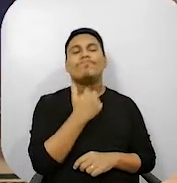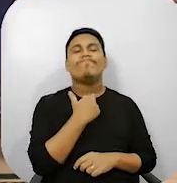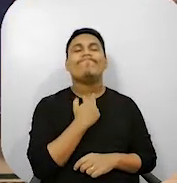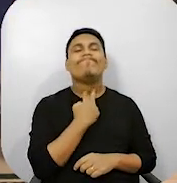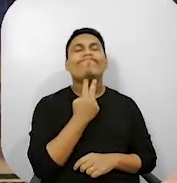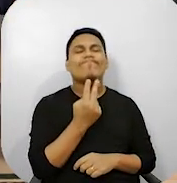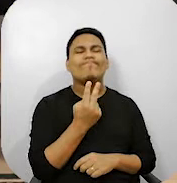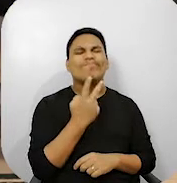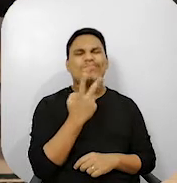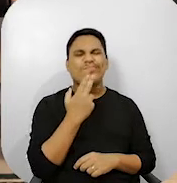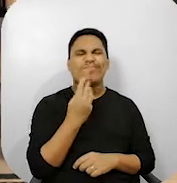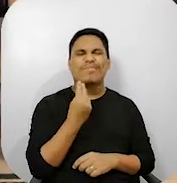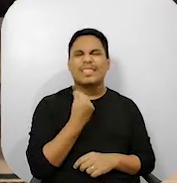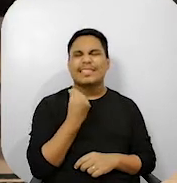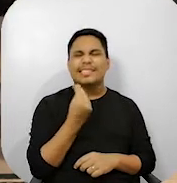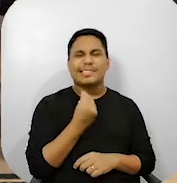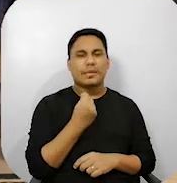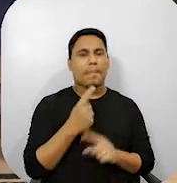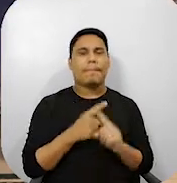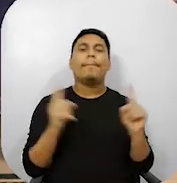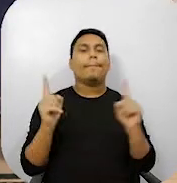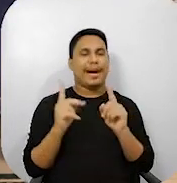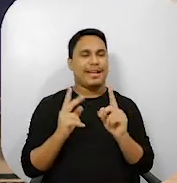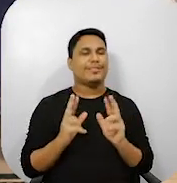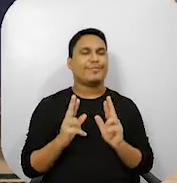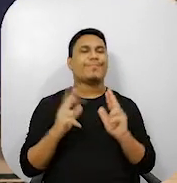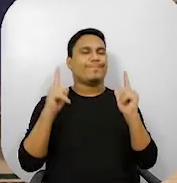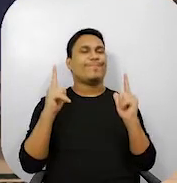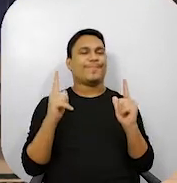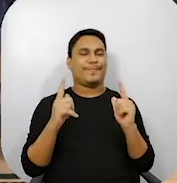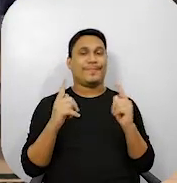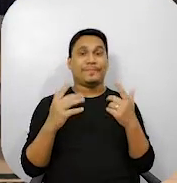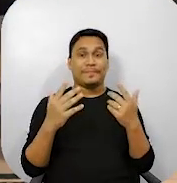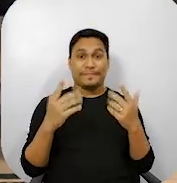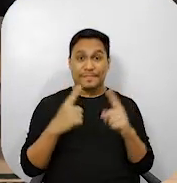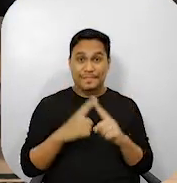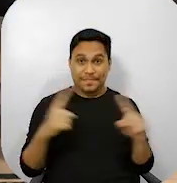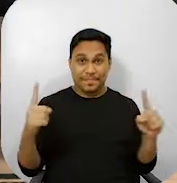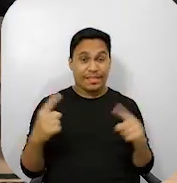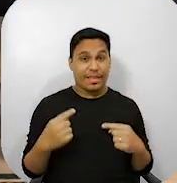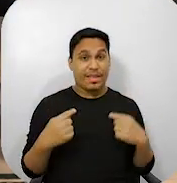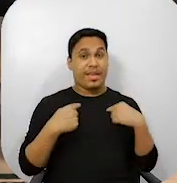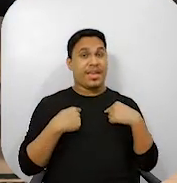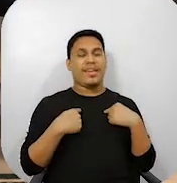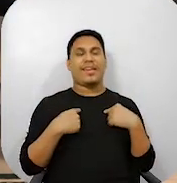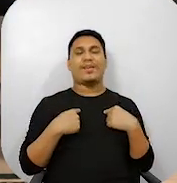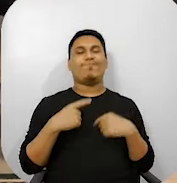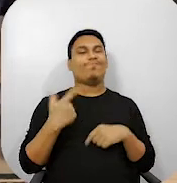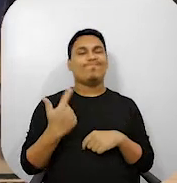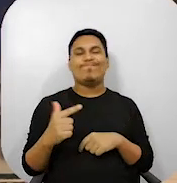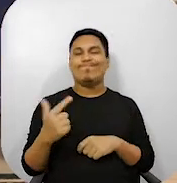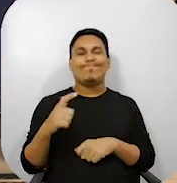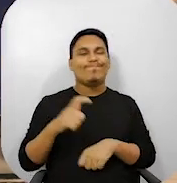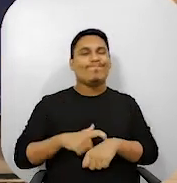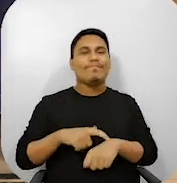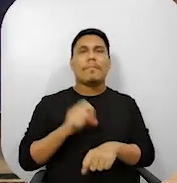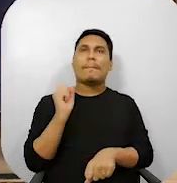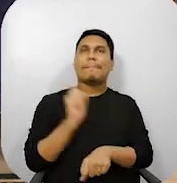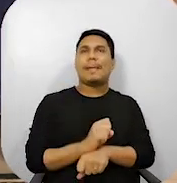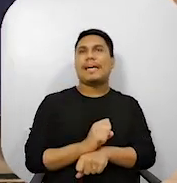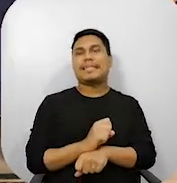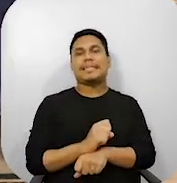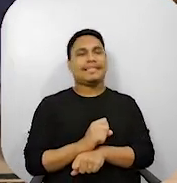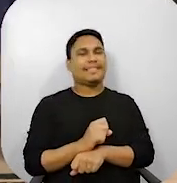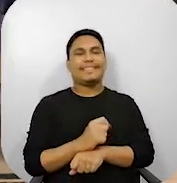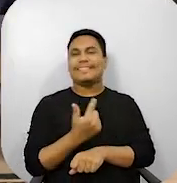não é normal não eu tô pouco rouca mas então e eu não tava mais achando o tempo para parar sabe